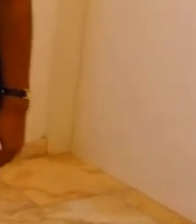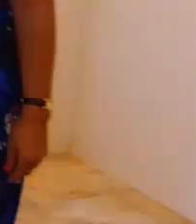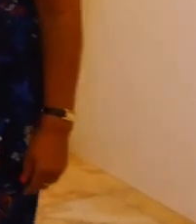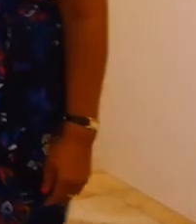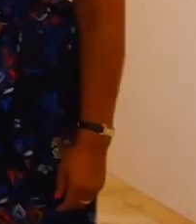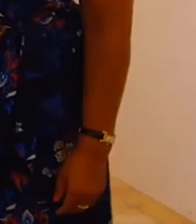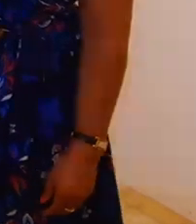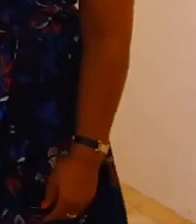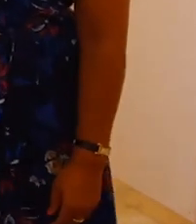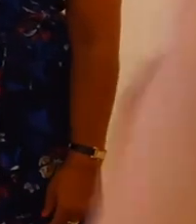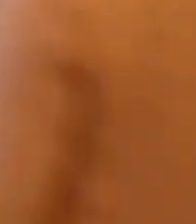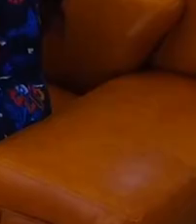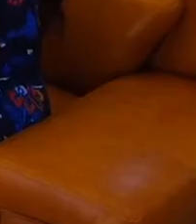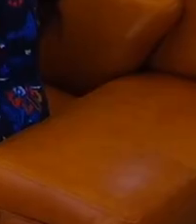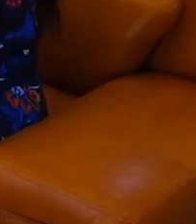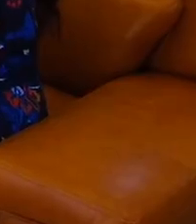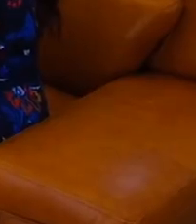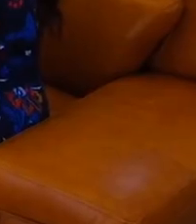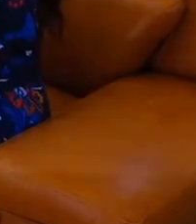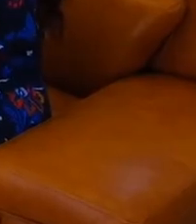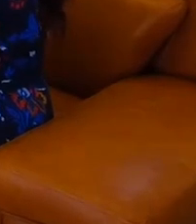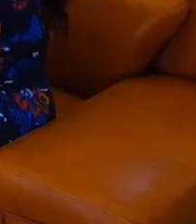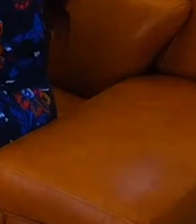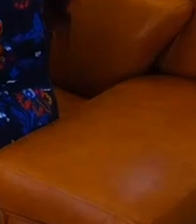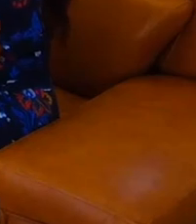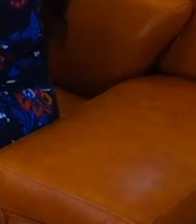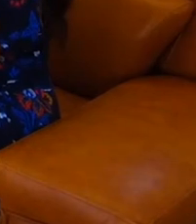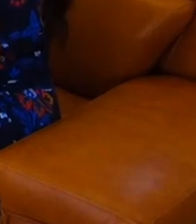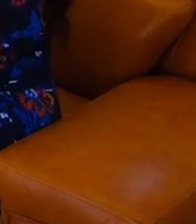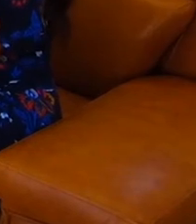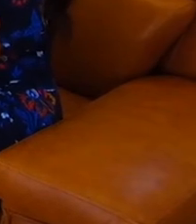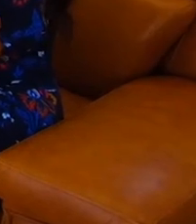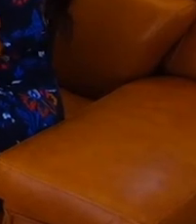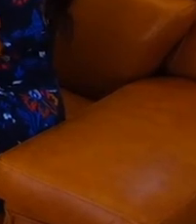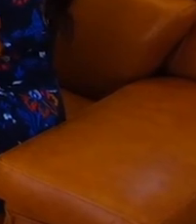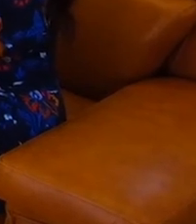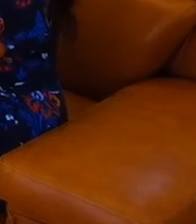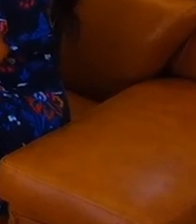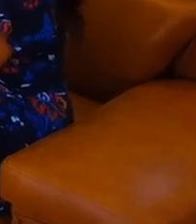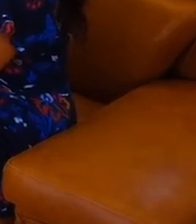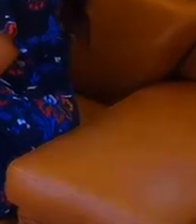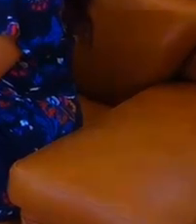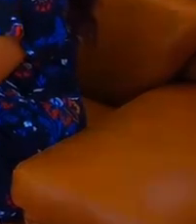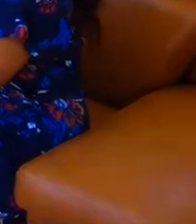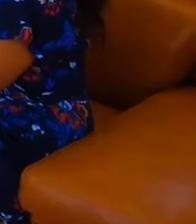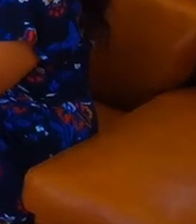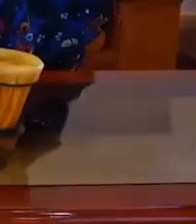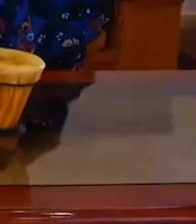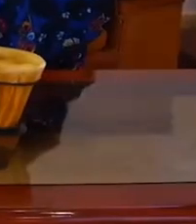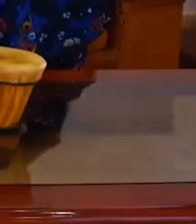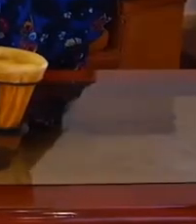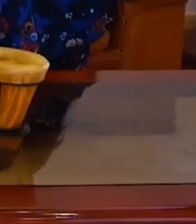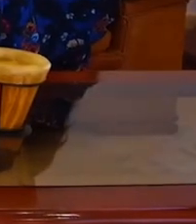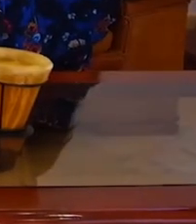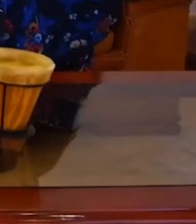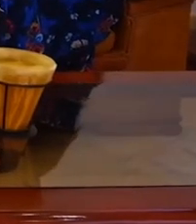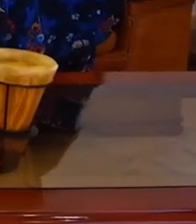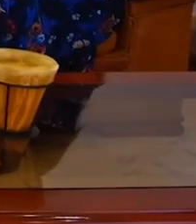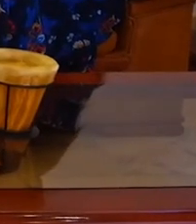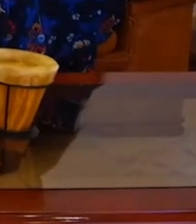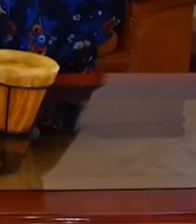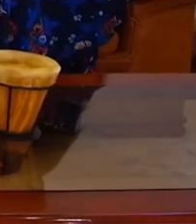jorge carlos fonseca país com o qual brasil desenvolve projetos de cooperação nas áreas de saúde educação